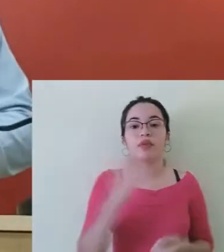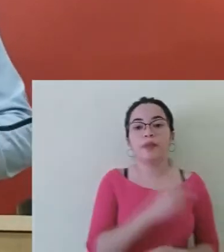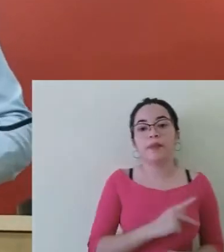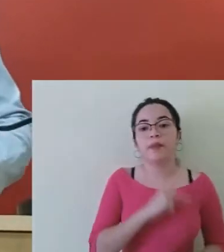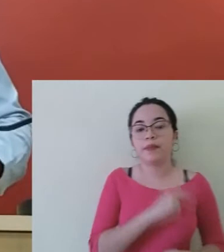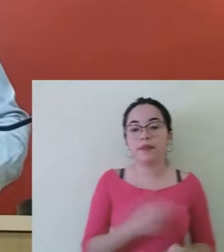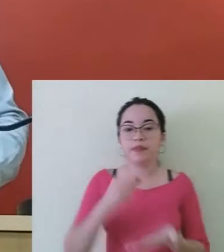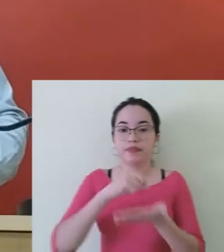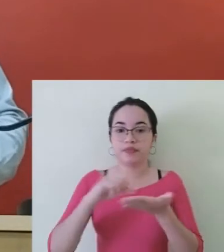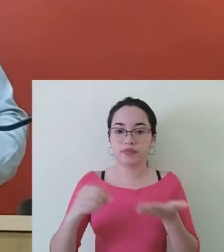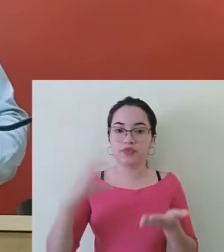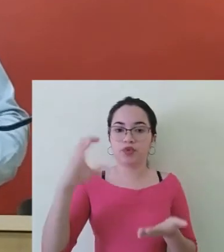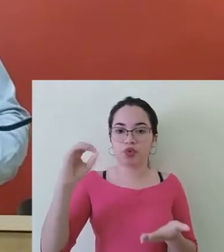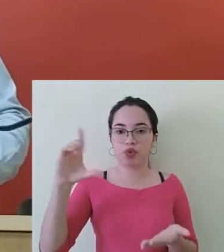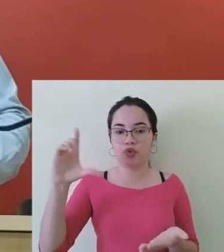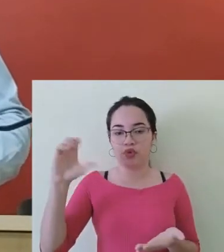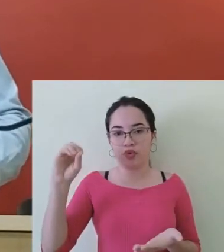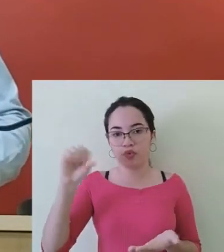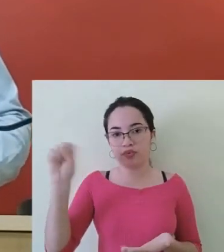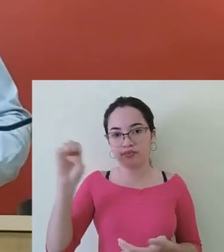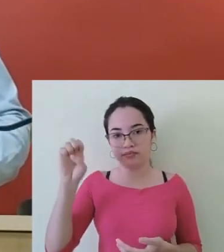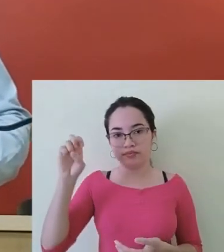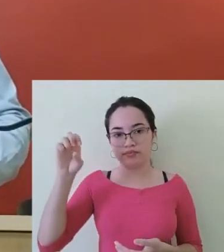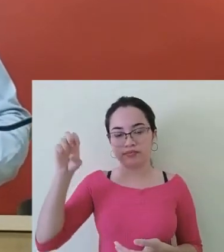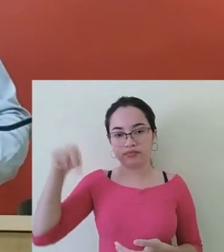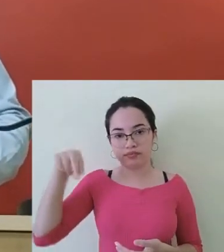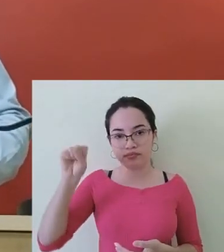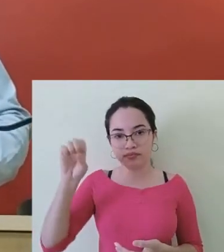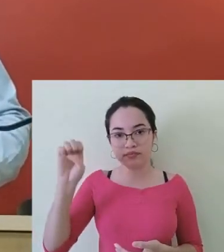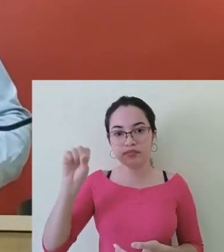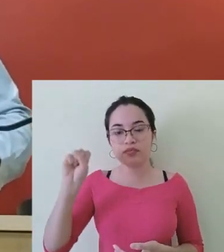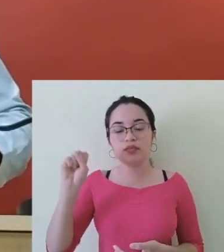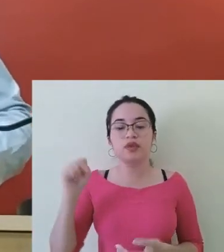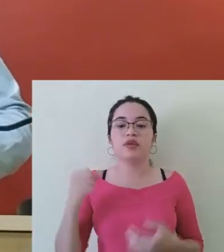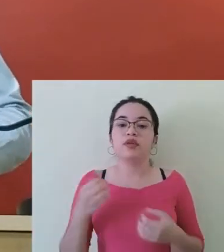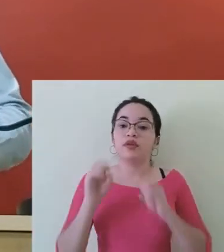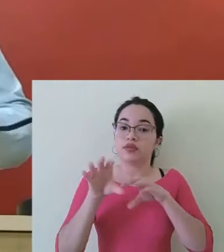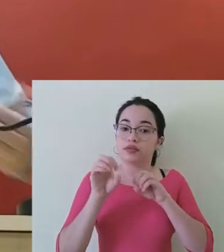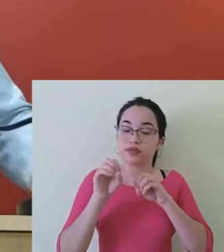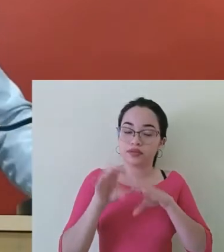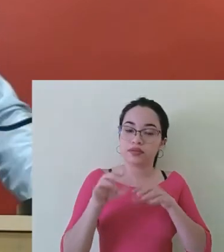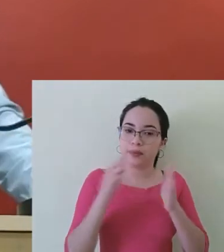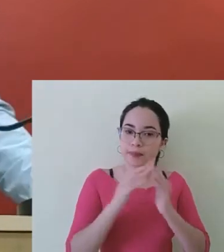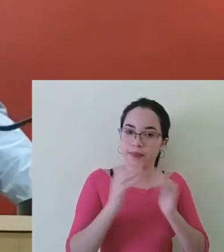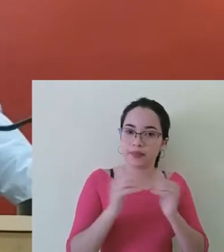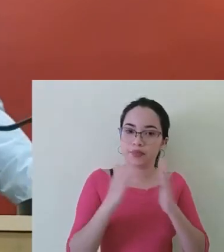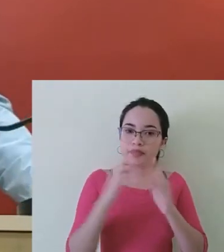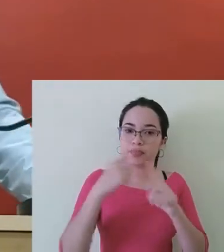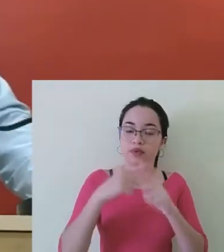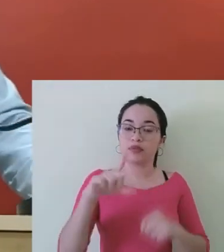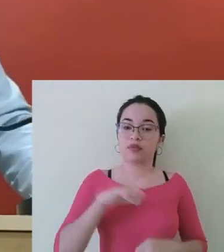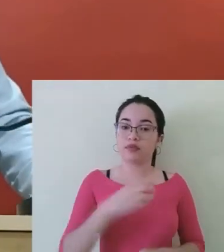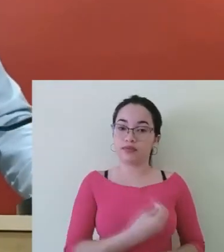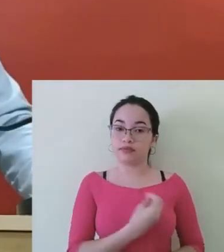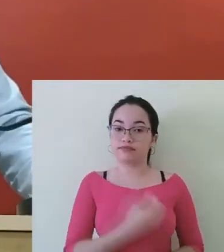apóstolo Paulo, escrevendo aos Colossenses, ele exorta a igreja a viverem uma vida